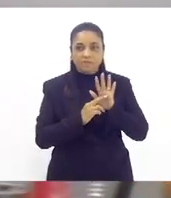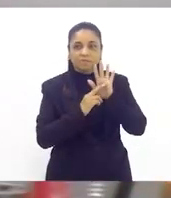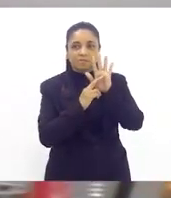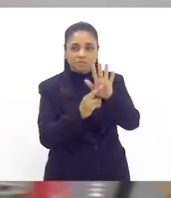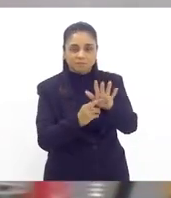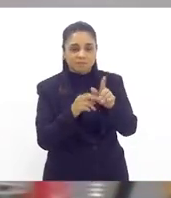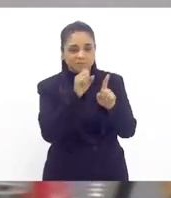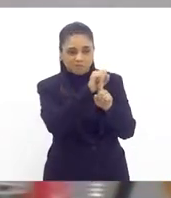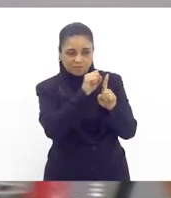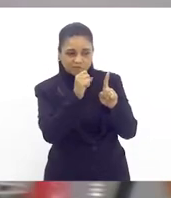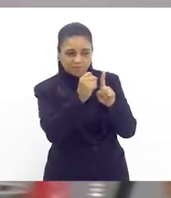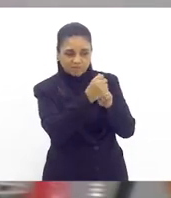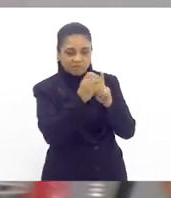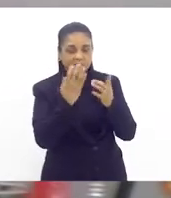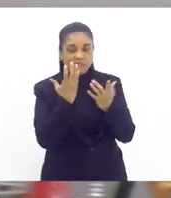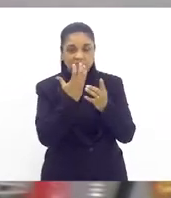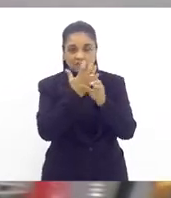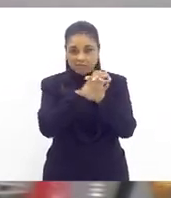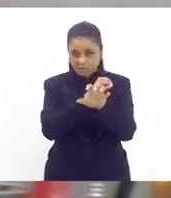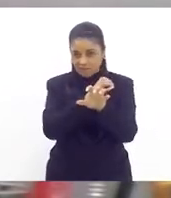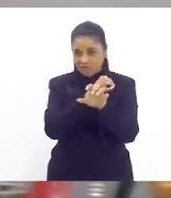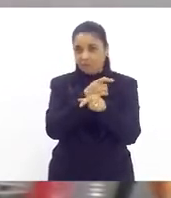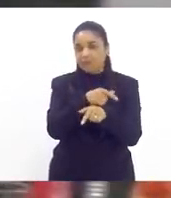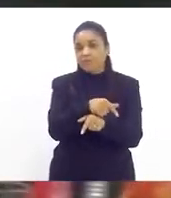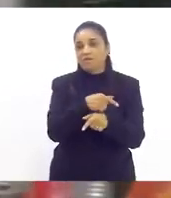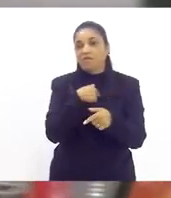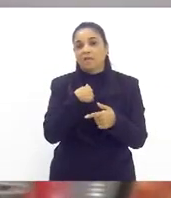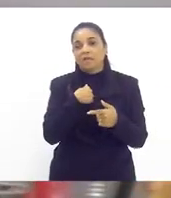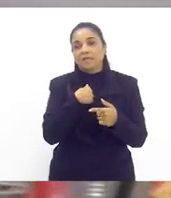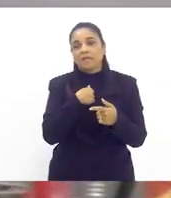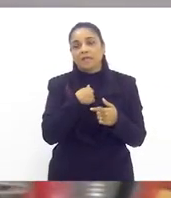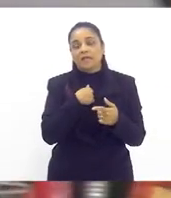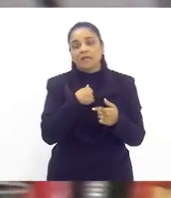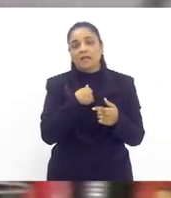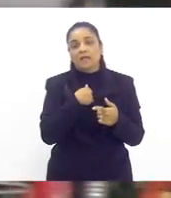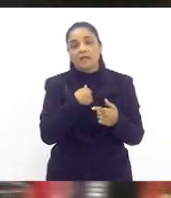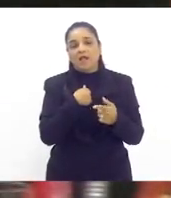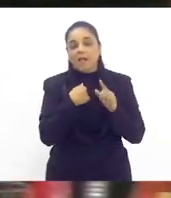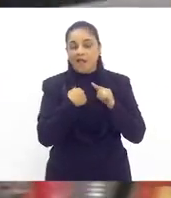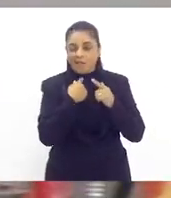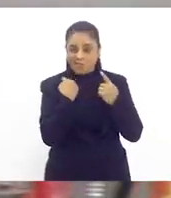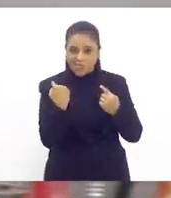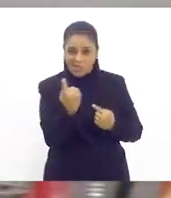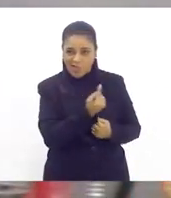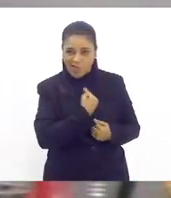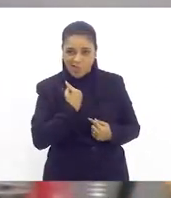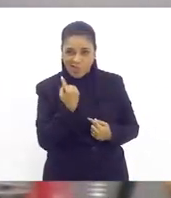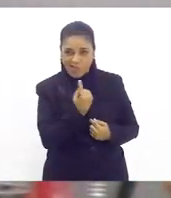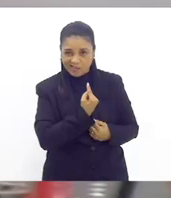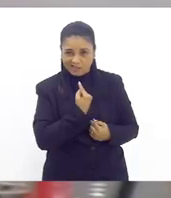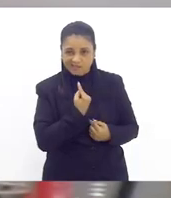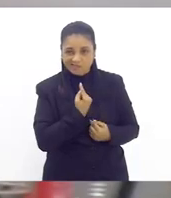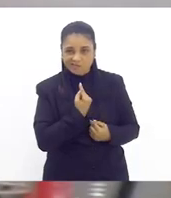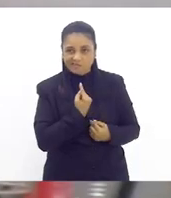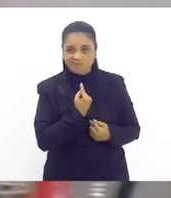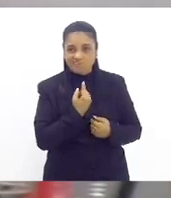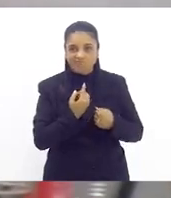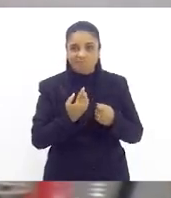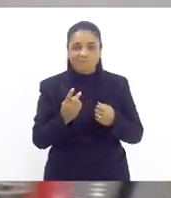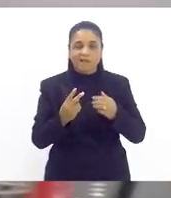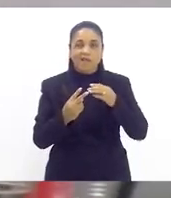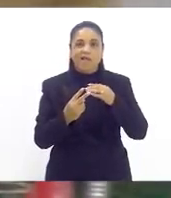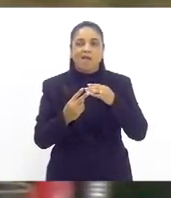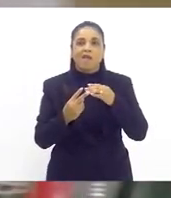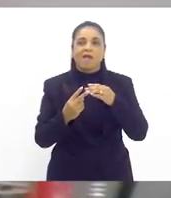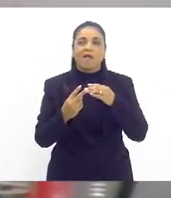a sociedade civil né E nesse ponto nós somos assim a ponte